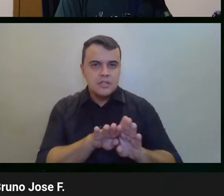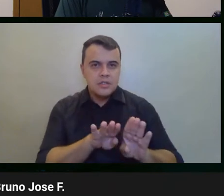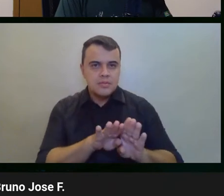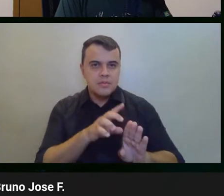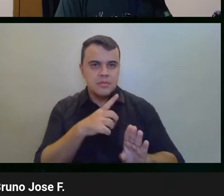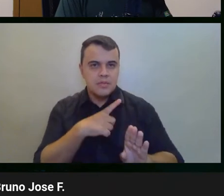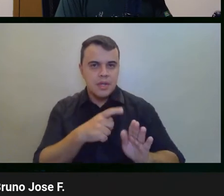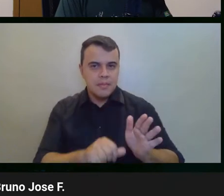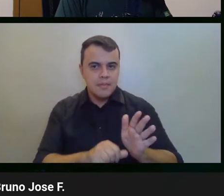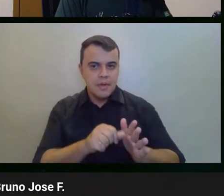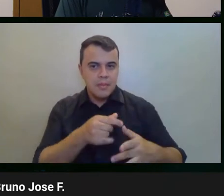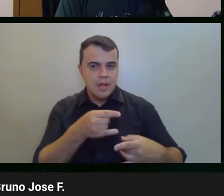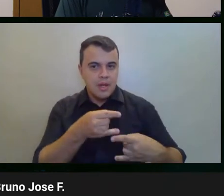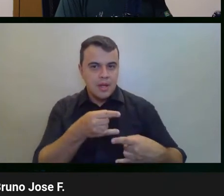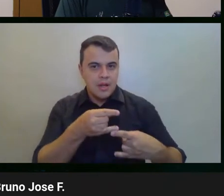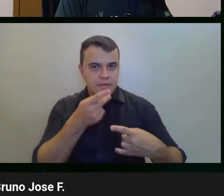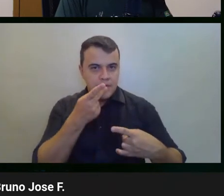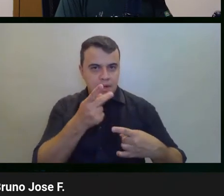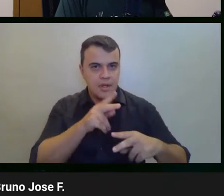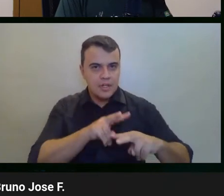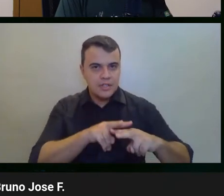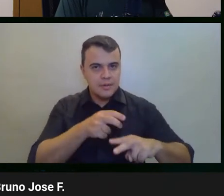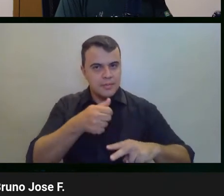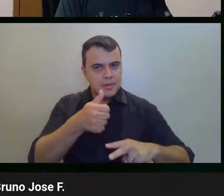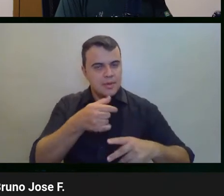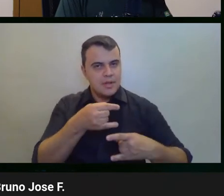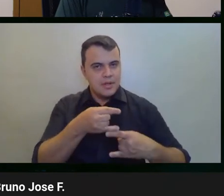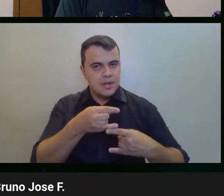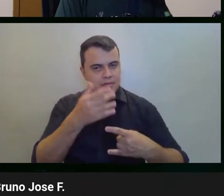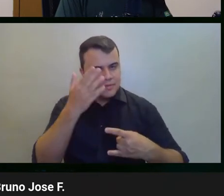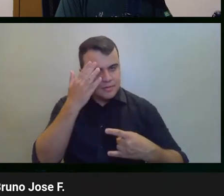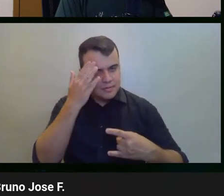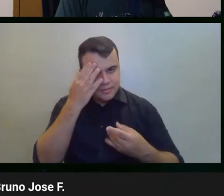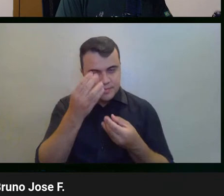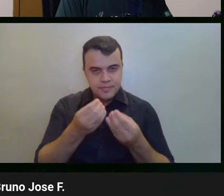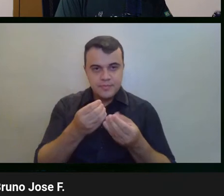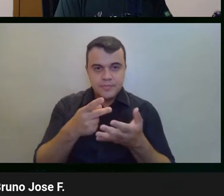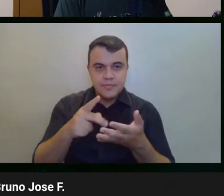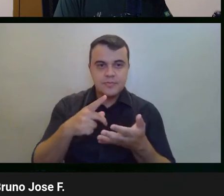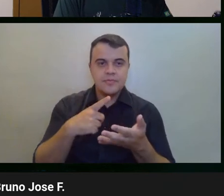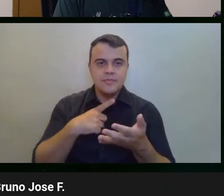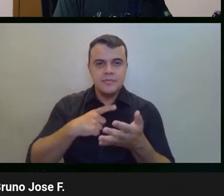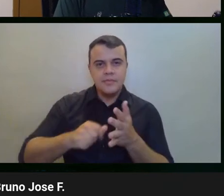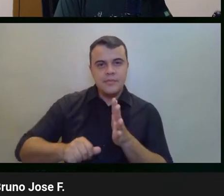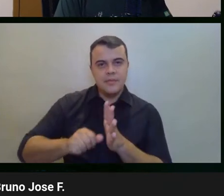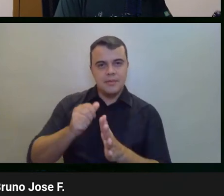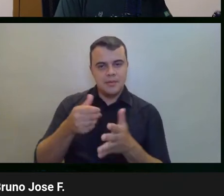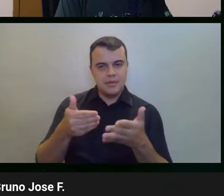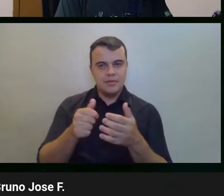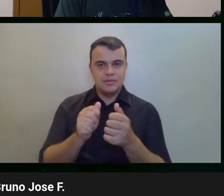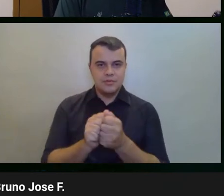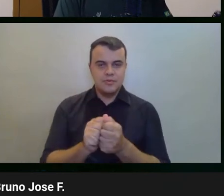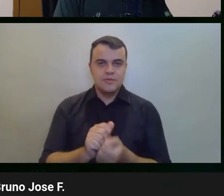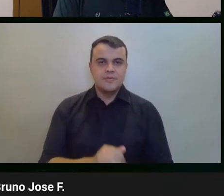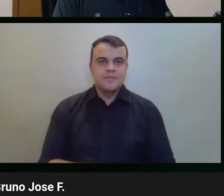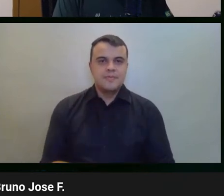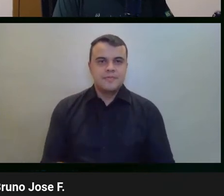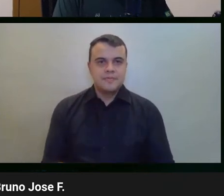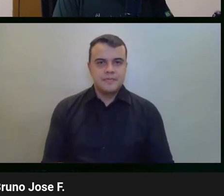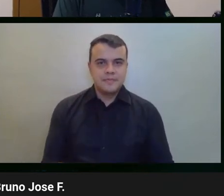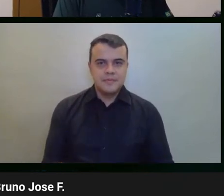você ou sua primeira Live aí coloca aí hashtag primeira Live aí a gente quer saber se é só a primeira viagem com a gente